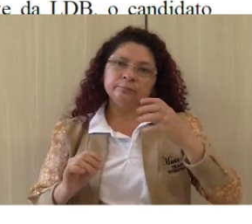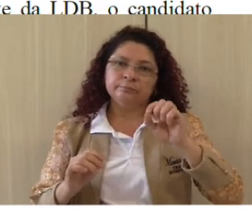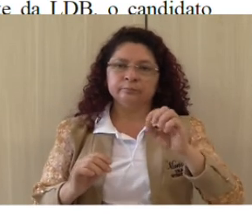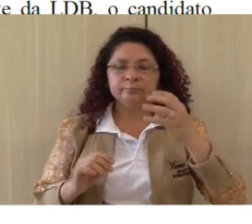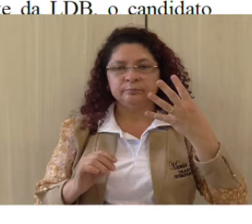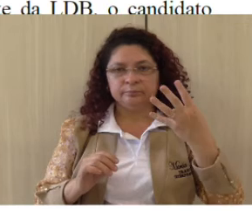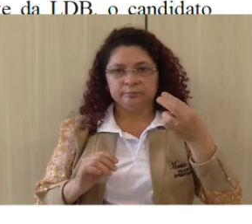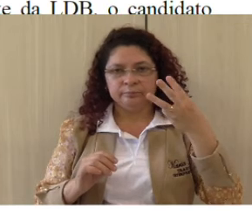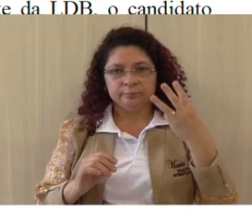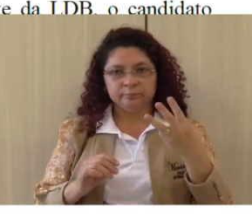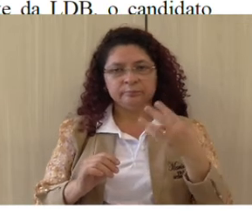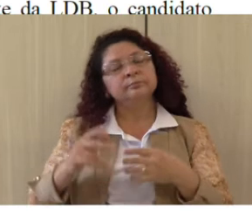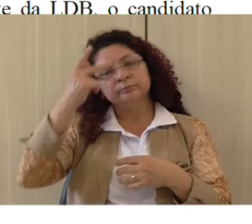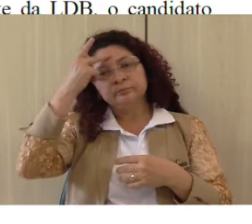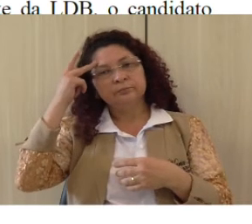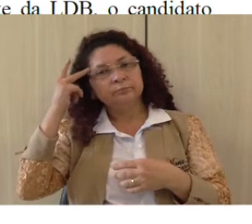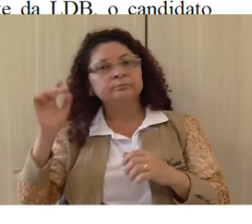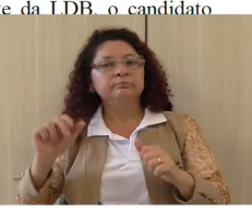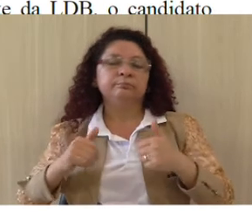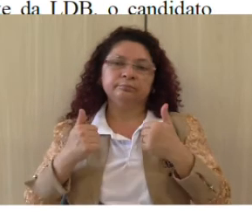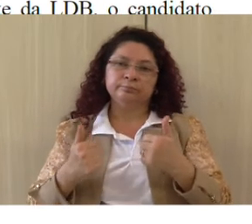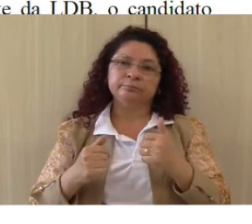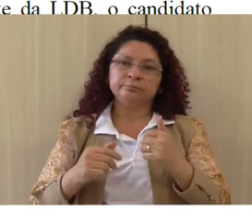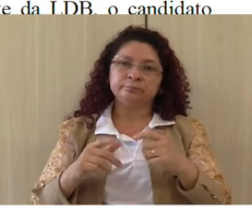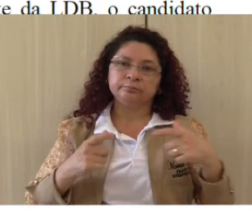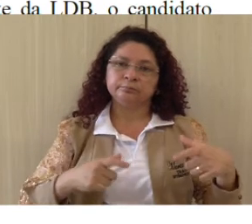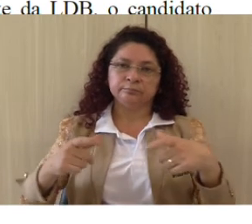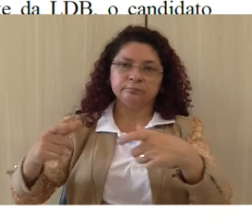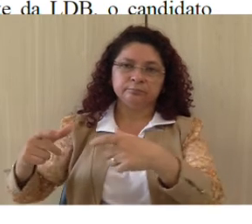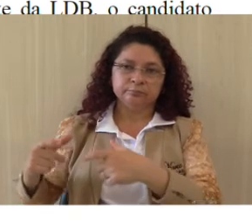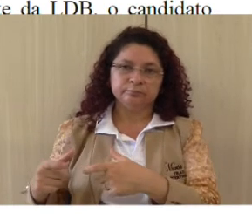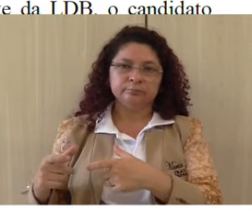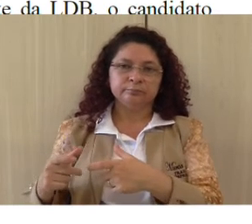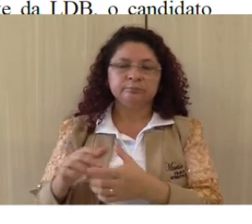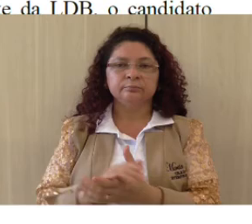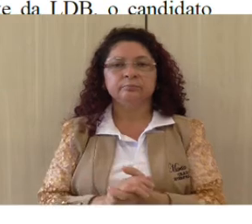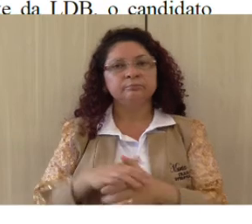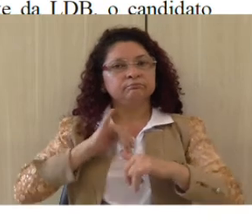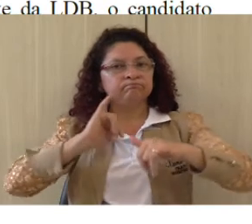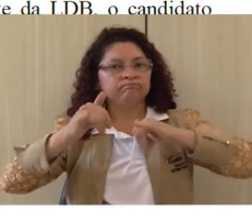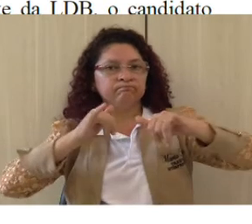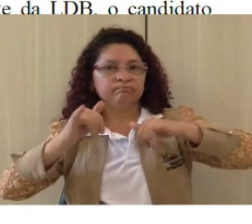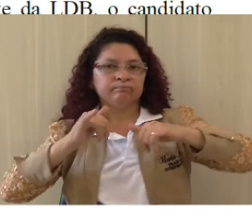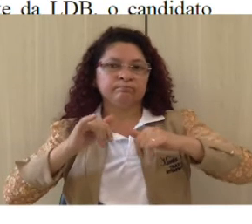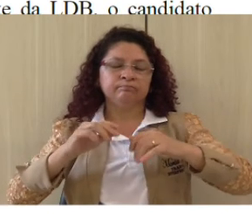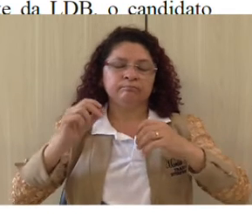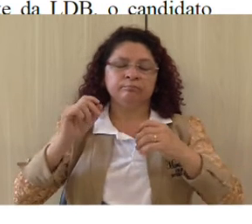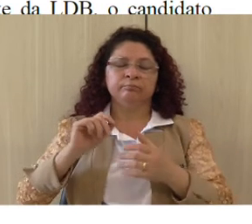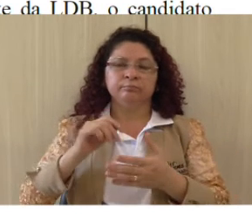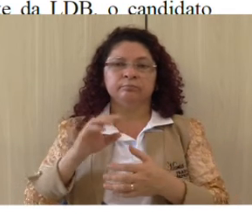será considerado aprovado, respeitando o número de vagas, conforme edital e distribuição no sistema de